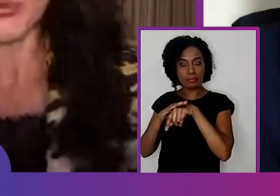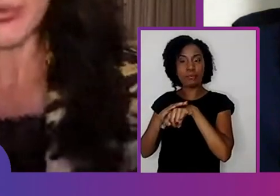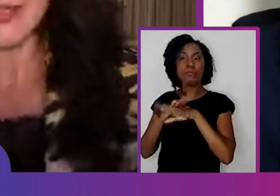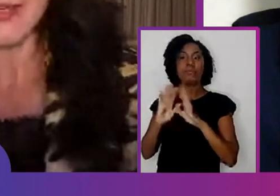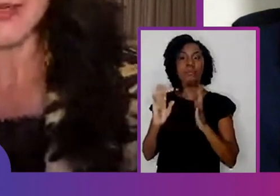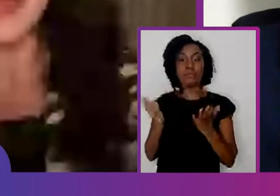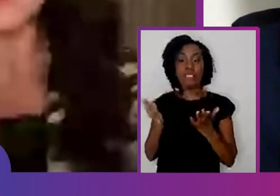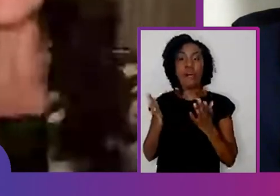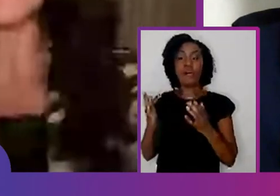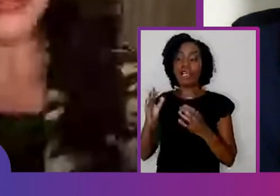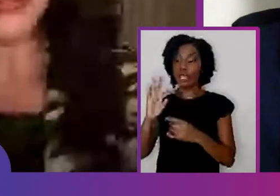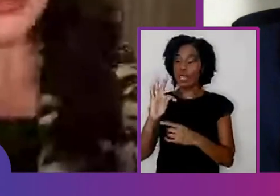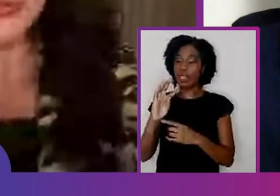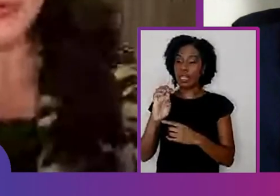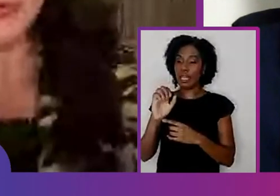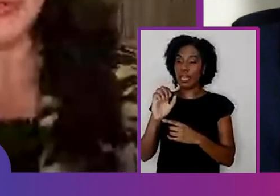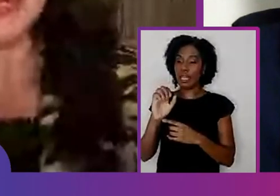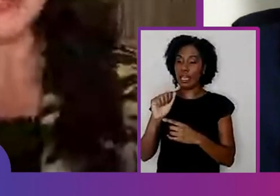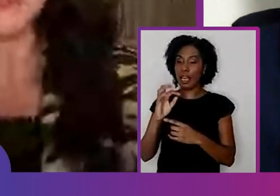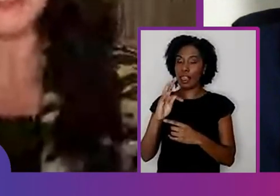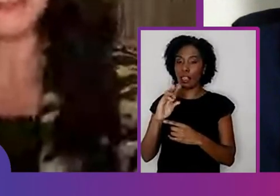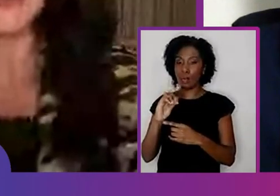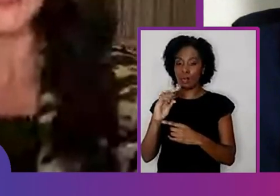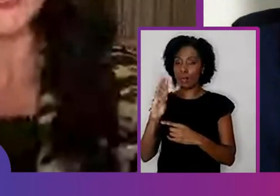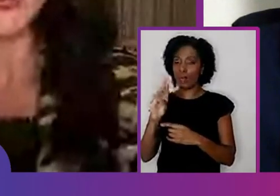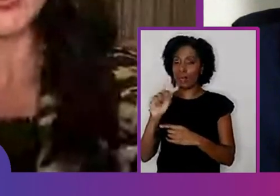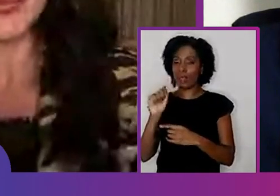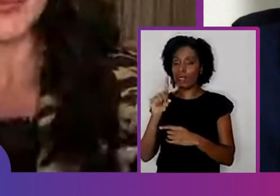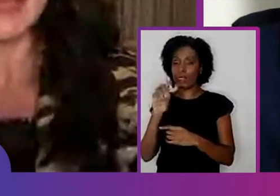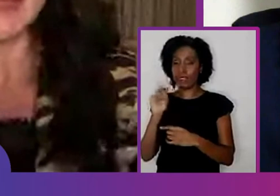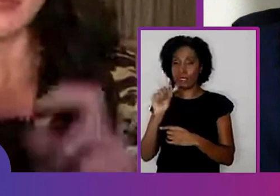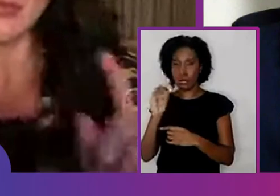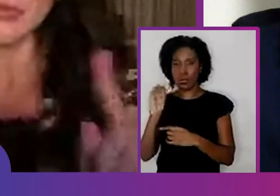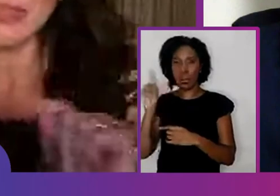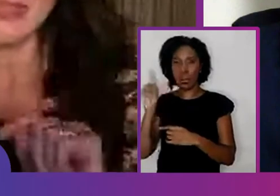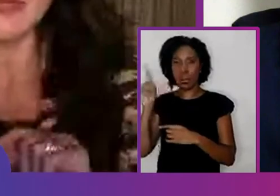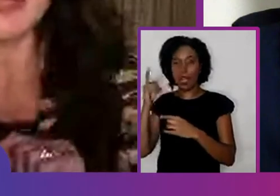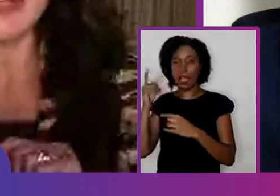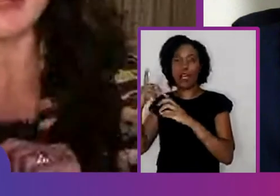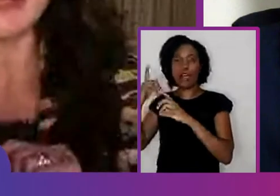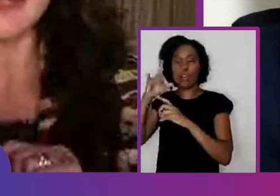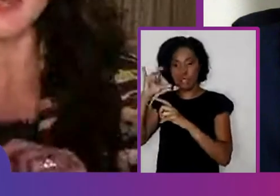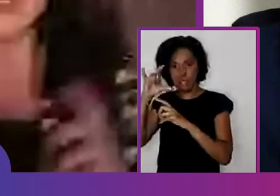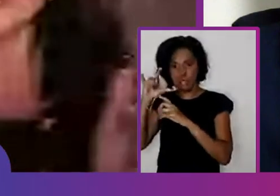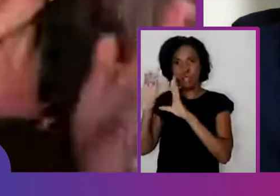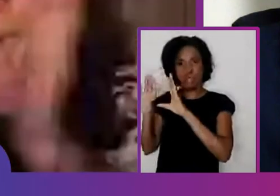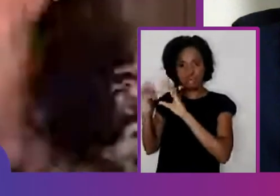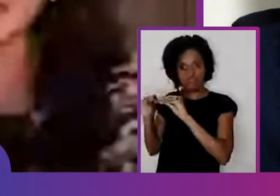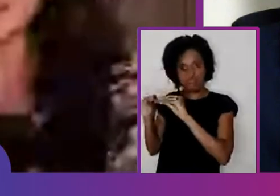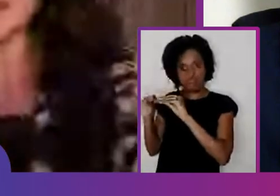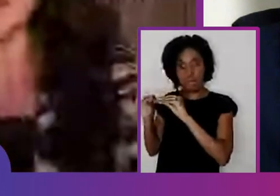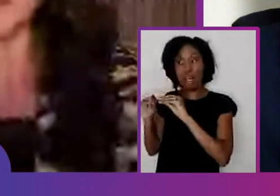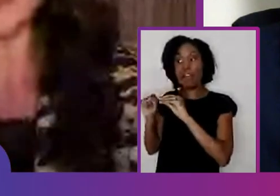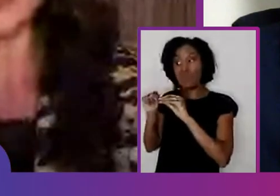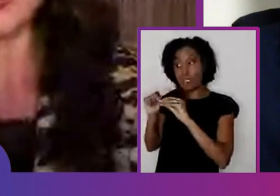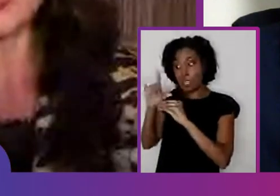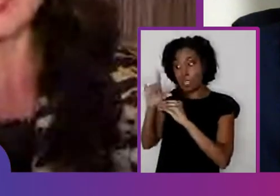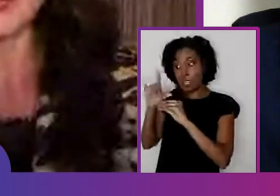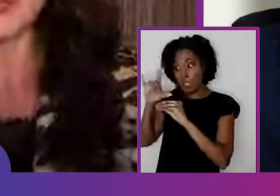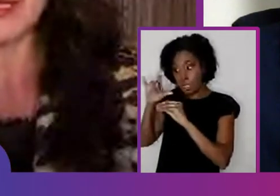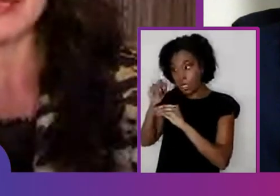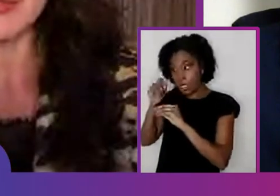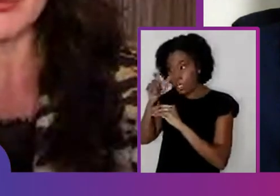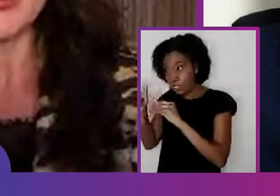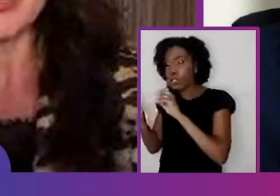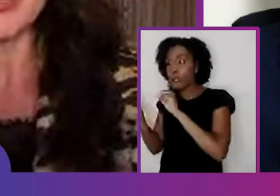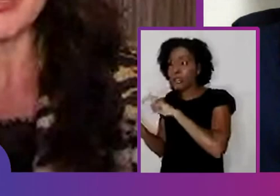Bradesco no Instagram. Mas a gente continua conversando aqui no YouTube do Bradesco. Então, se você está no Instagram nesse momento, passa aqui para o